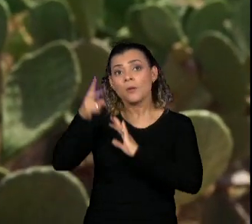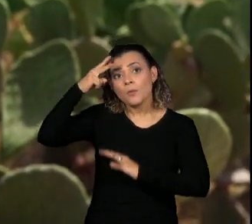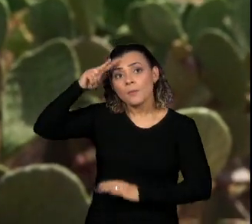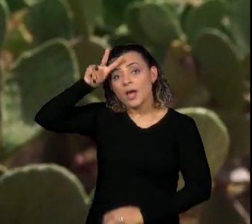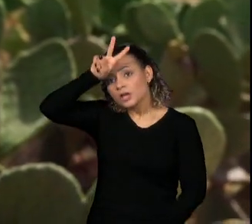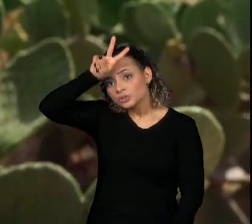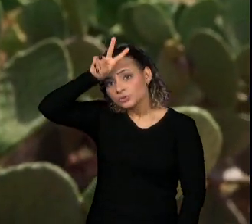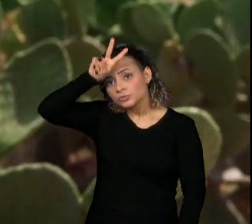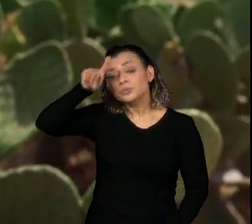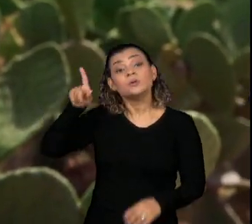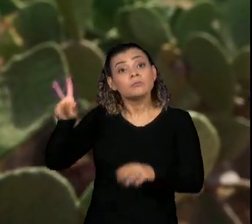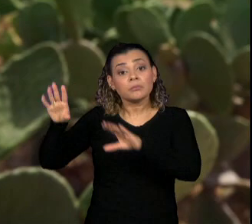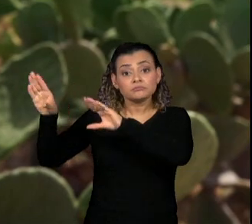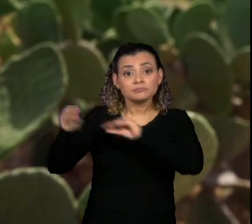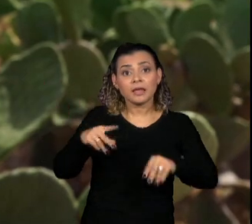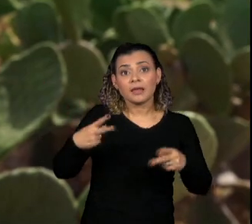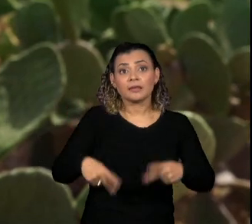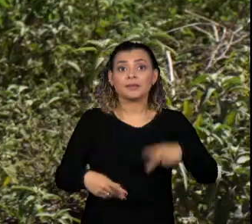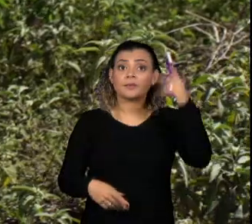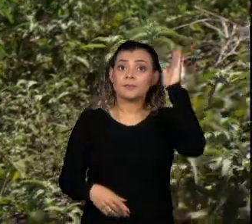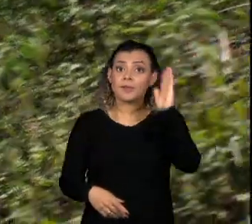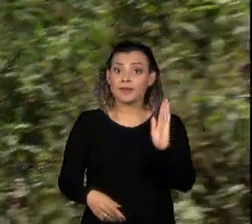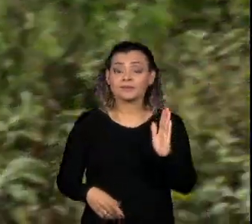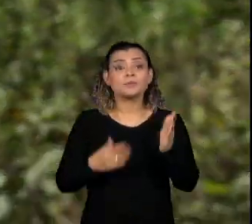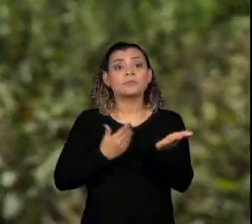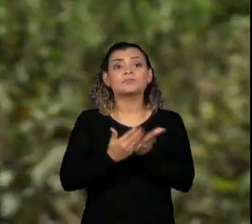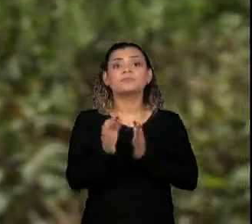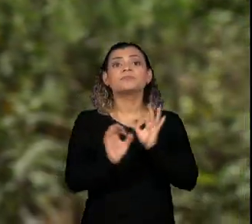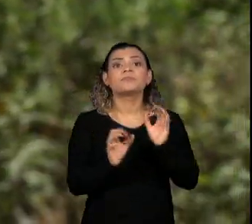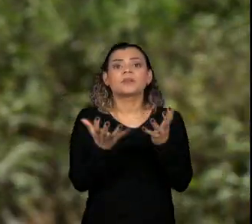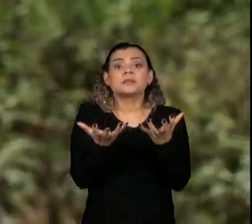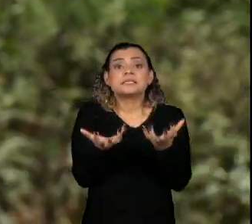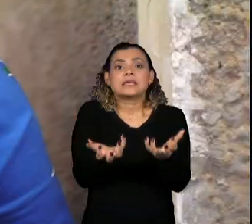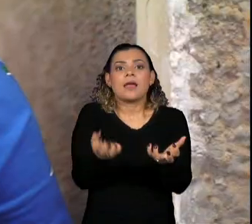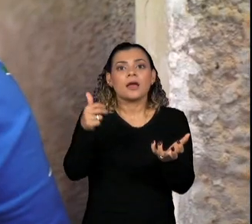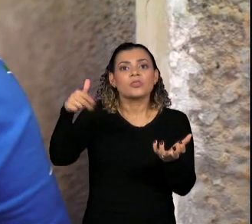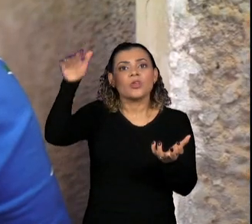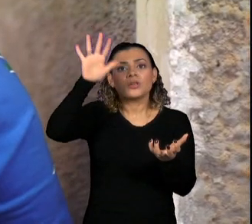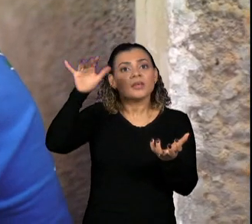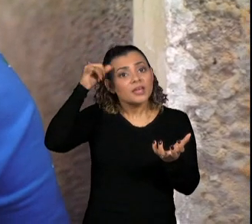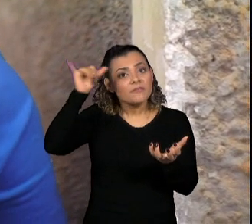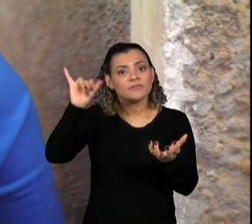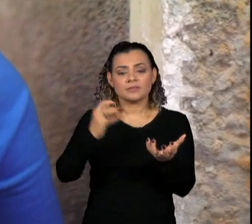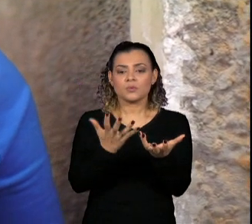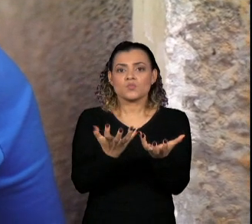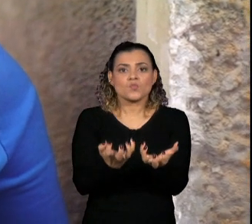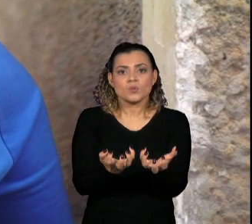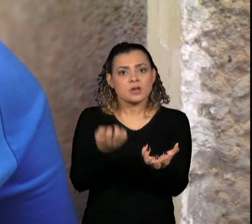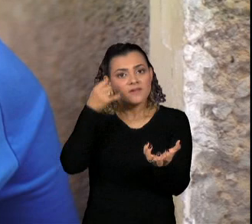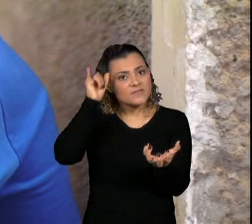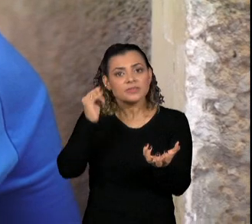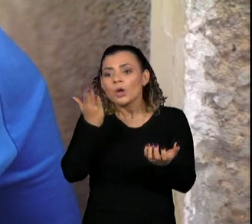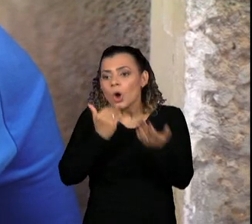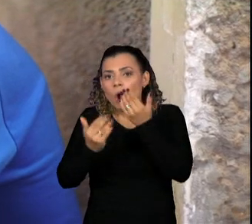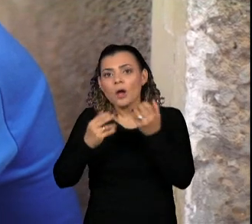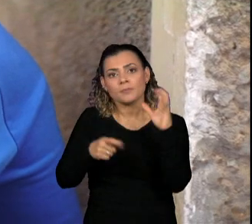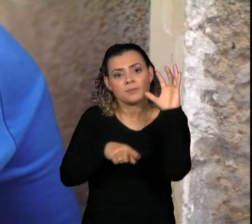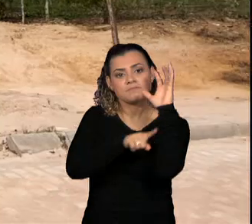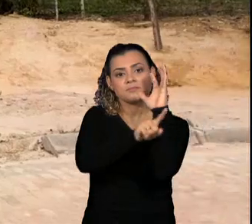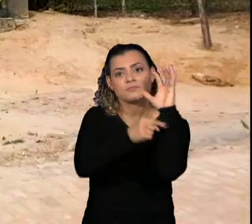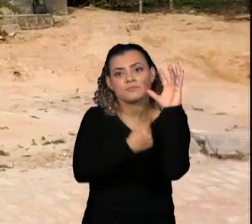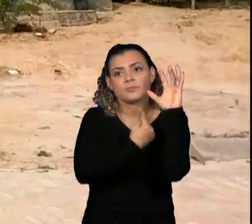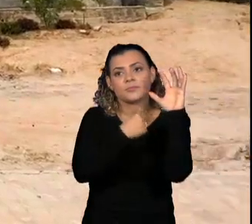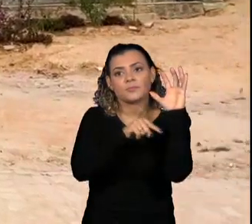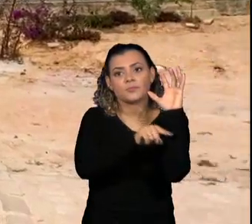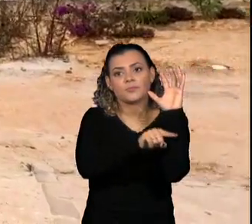Brasil realmente para solucionar os problemas de seca do Nordeste. E quem quiser aprender, que preste atenção.